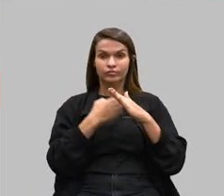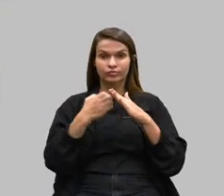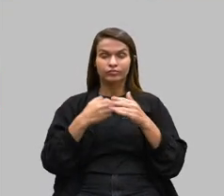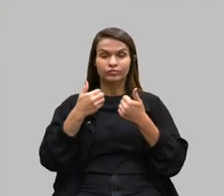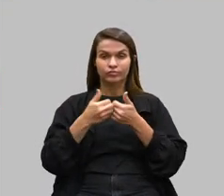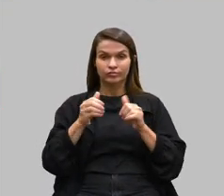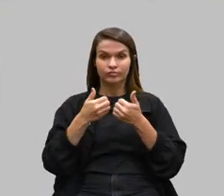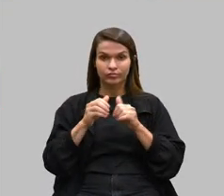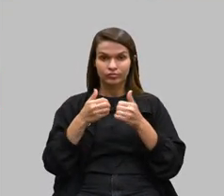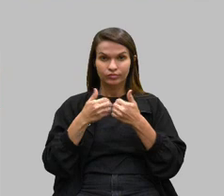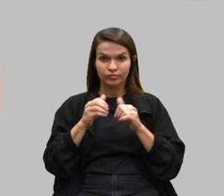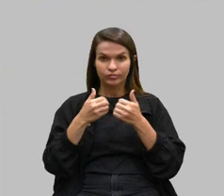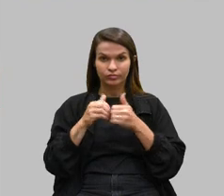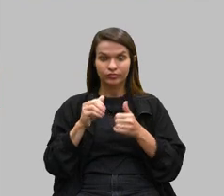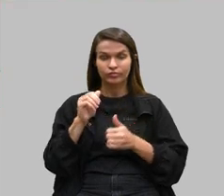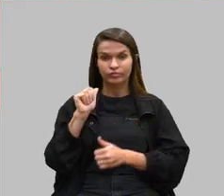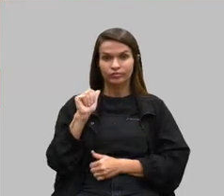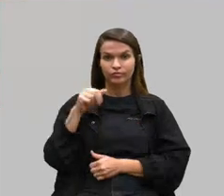terrestres